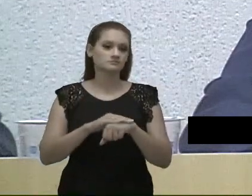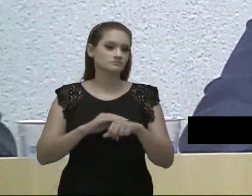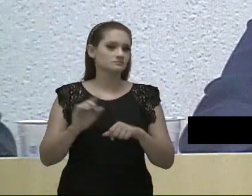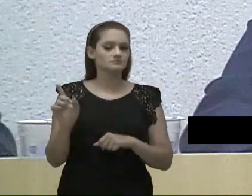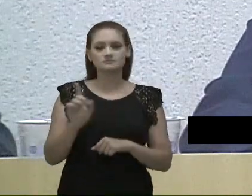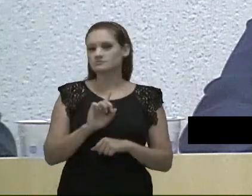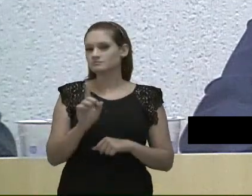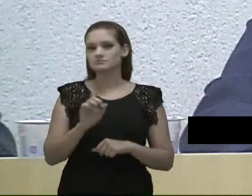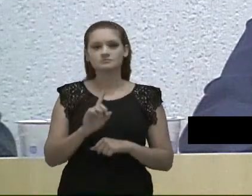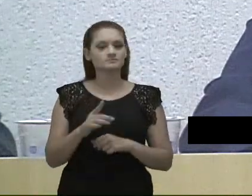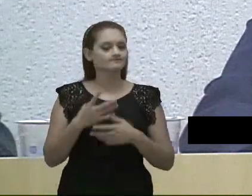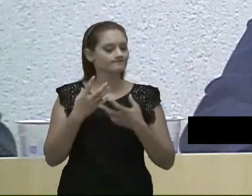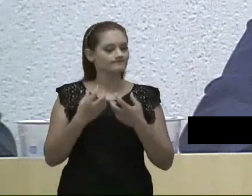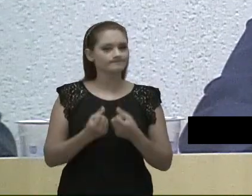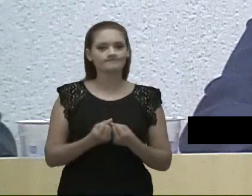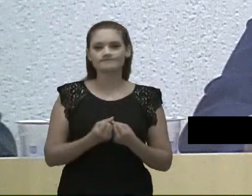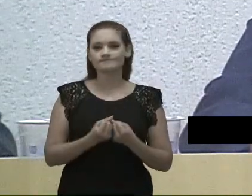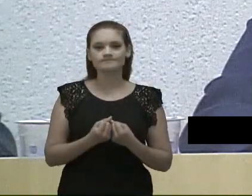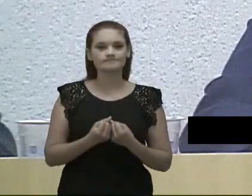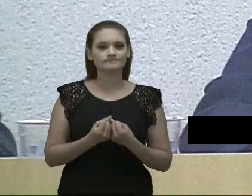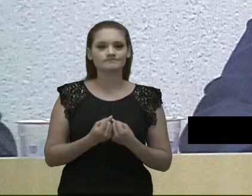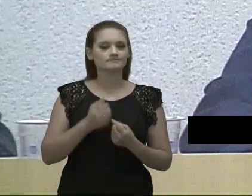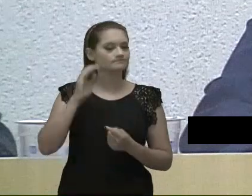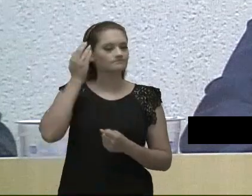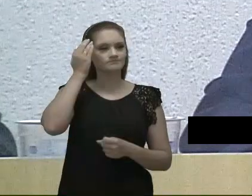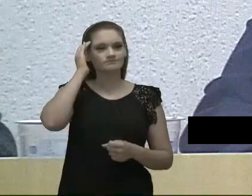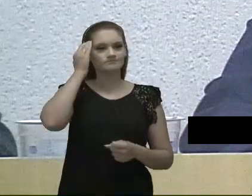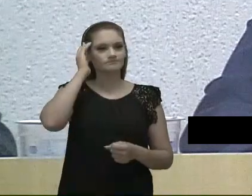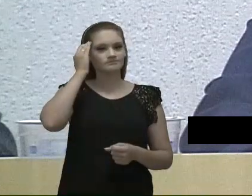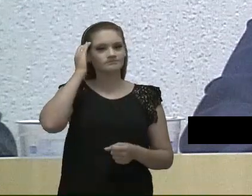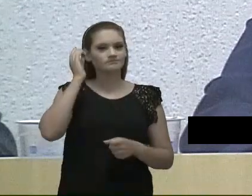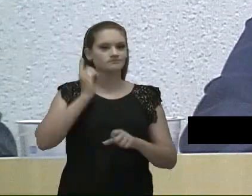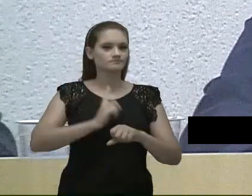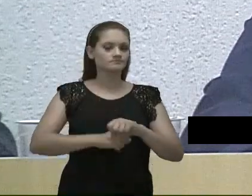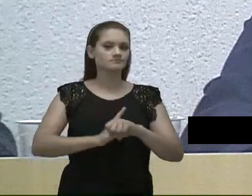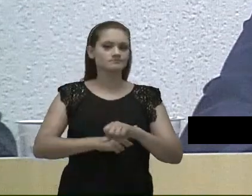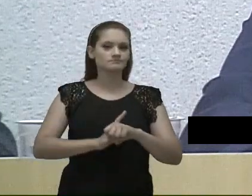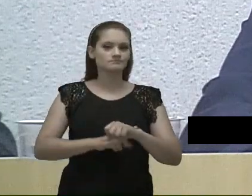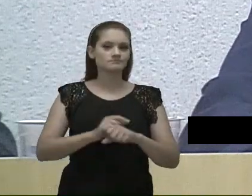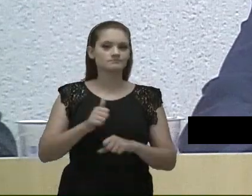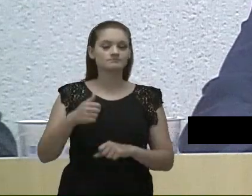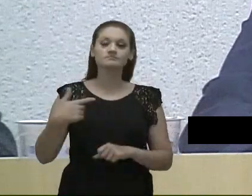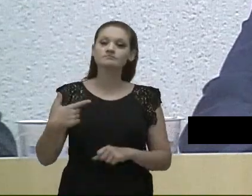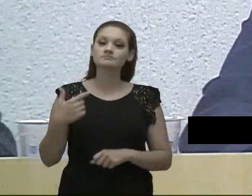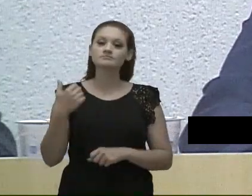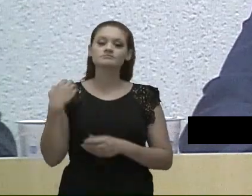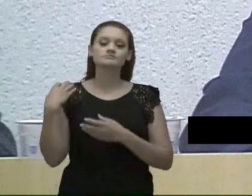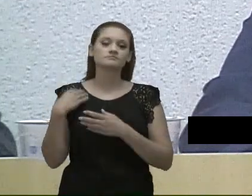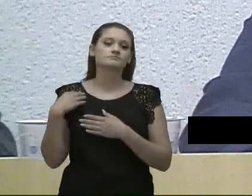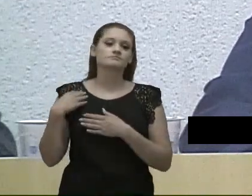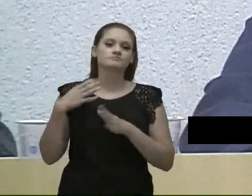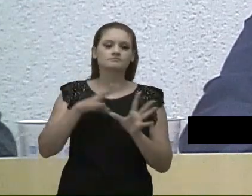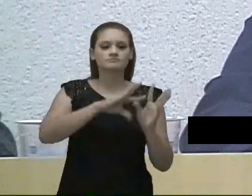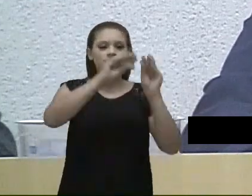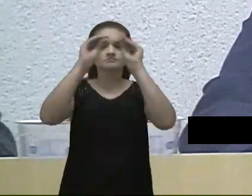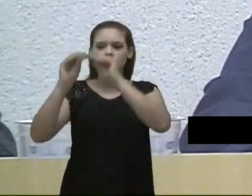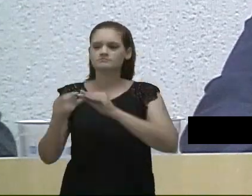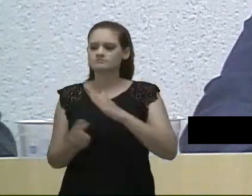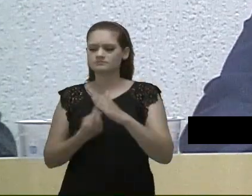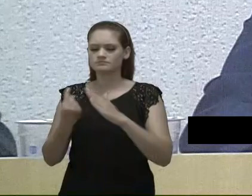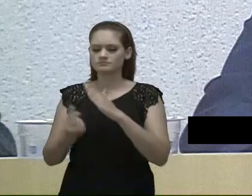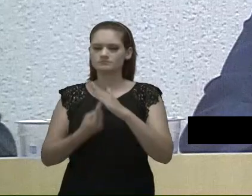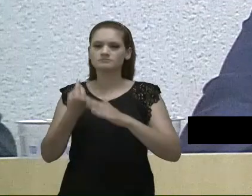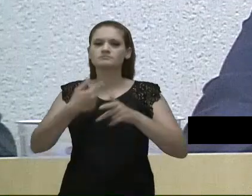não foi acatado. Não levaram em consideração esse tempo todo que ela está lá. Passou por todo esse período de Covid, na linha de